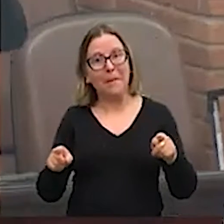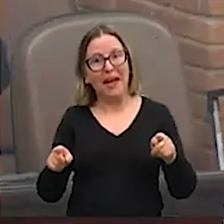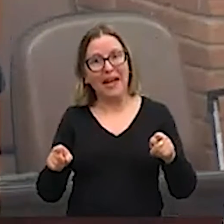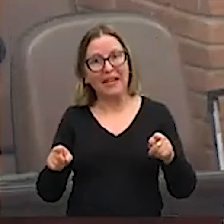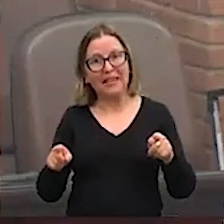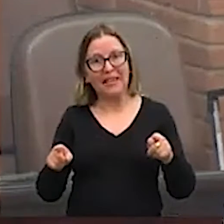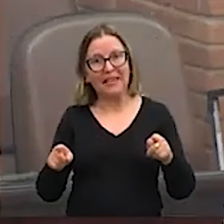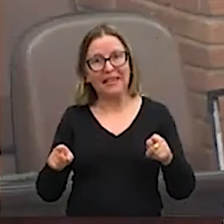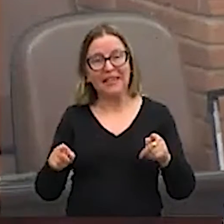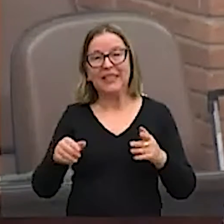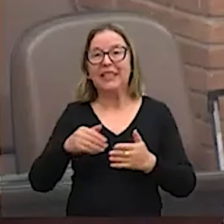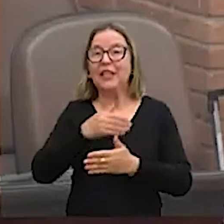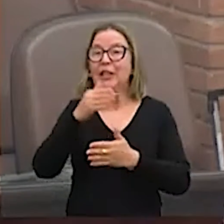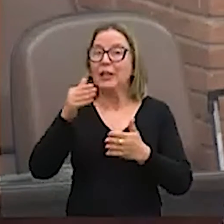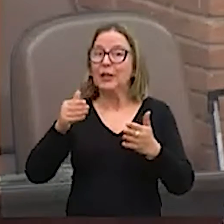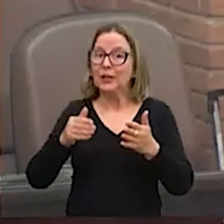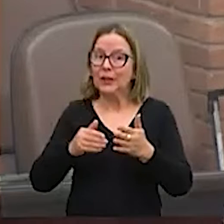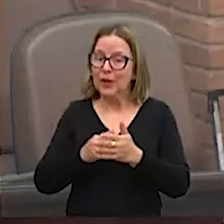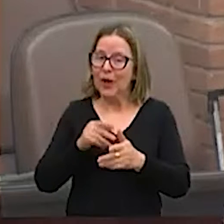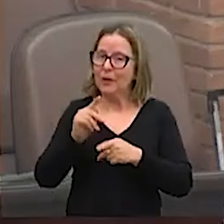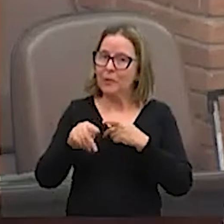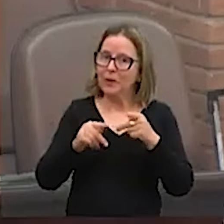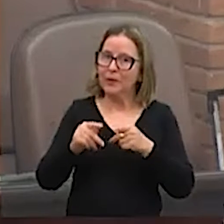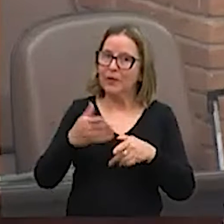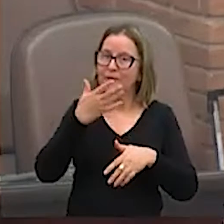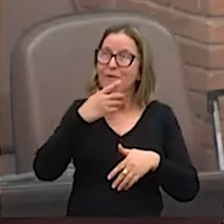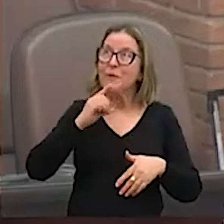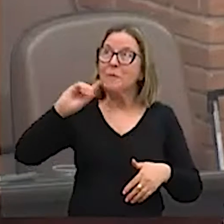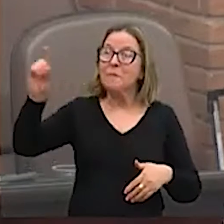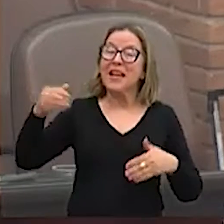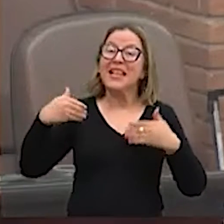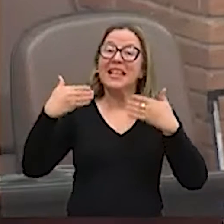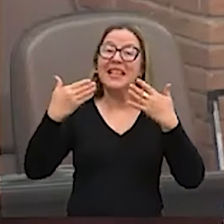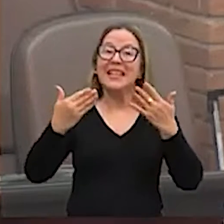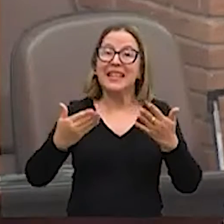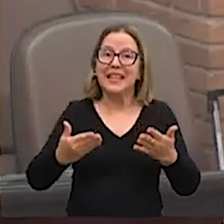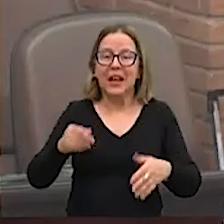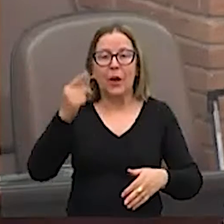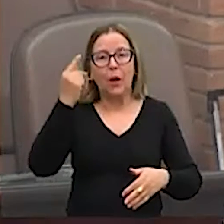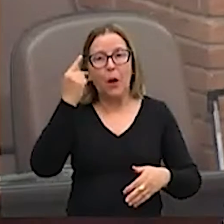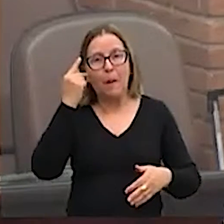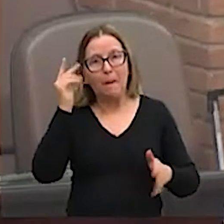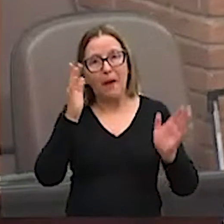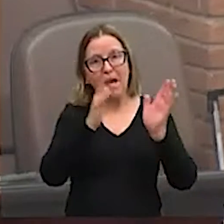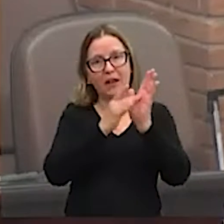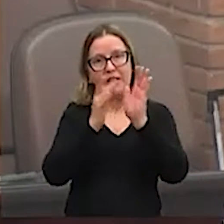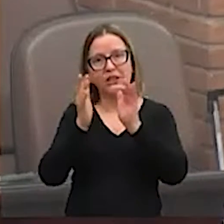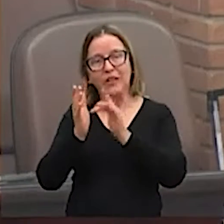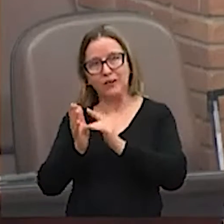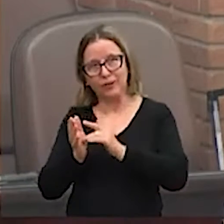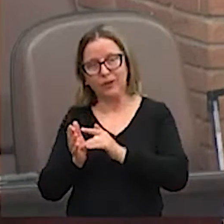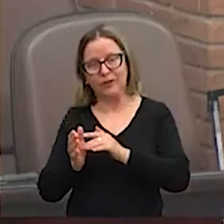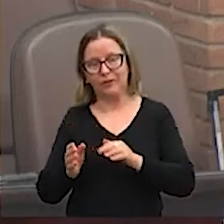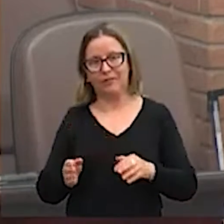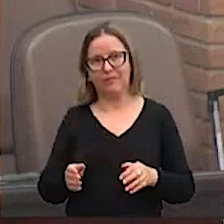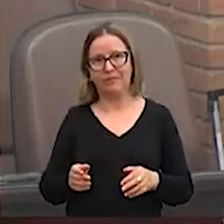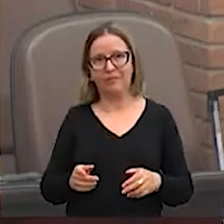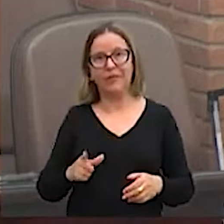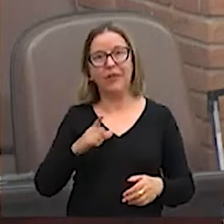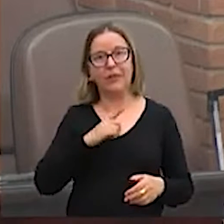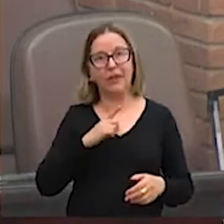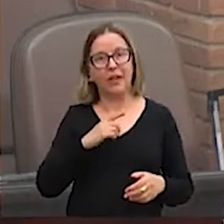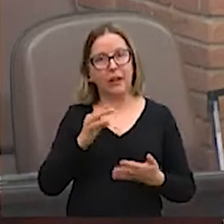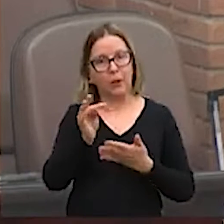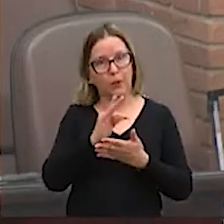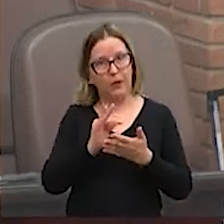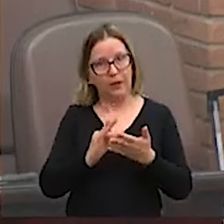Pai deu para Jesus. Isso só, você quiser um texto para você olhar